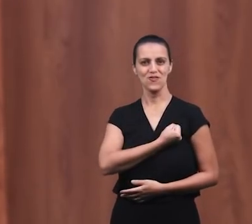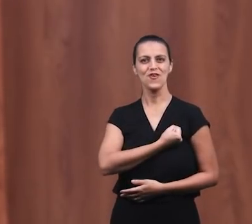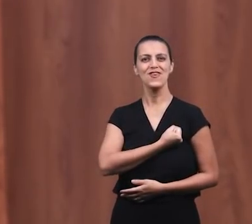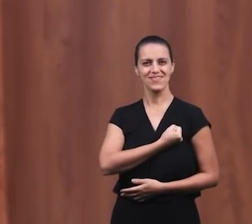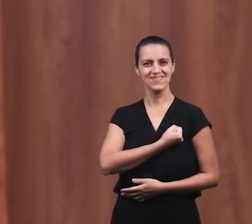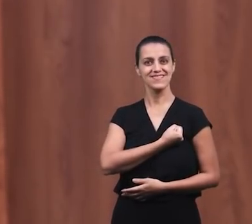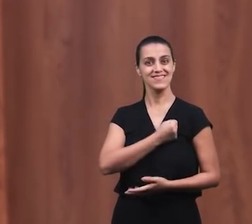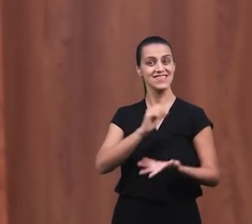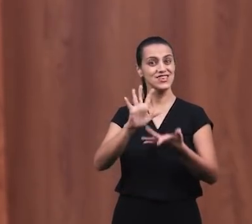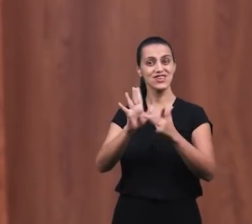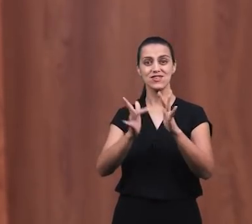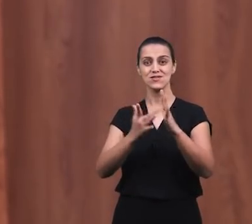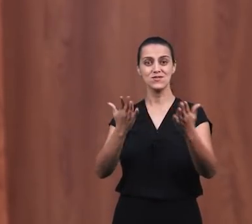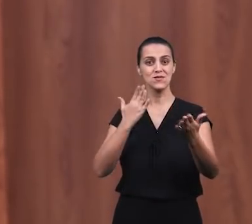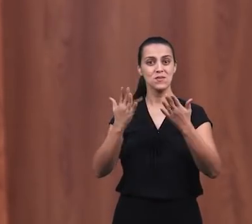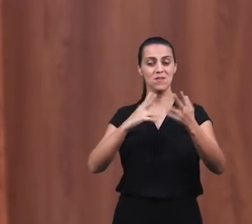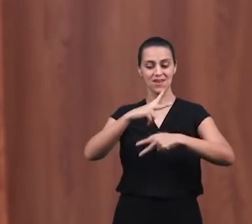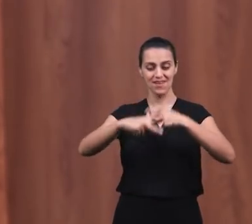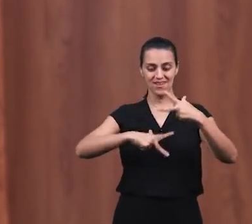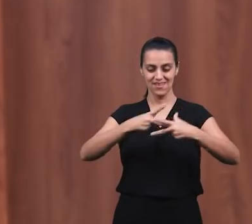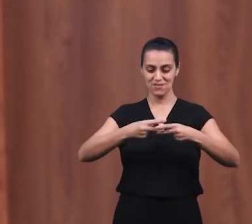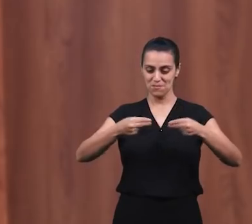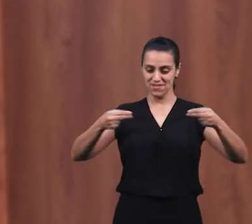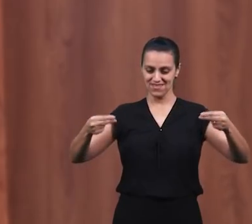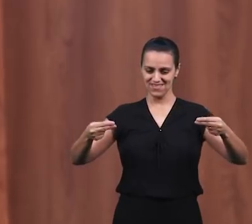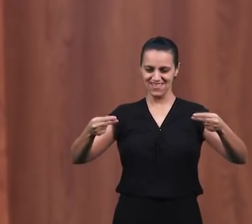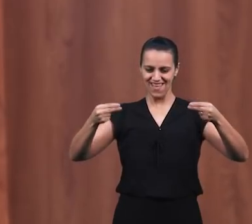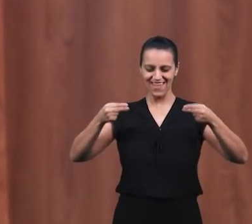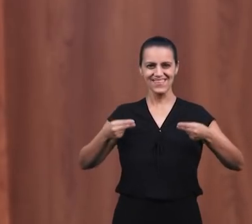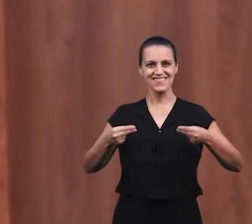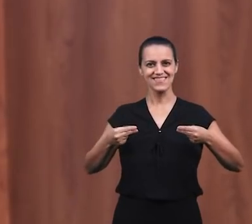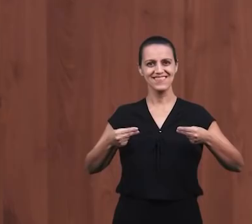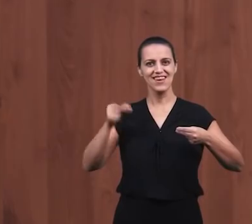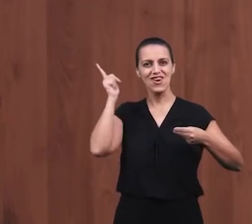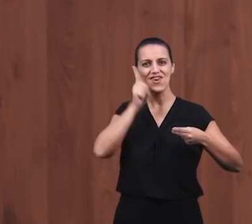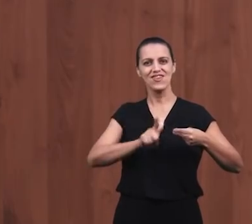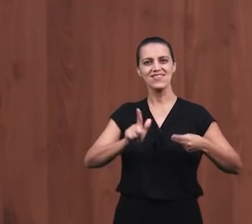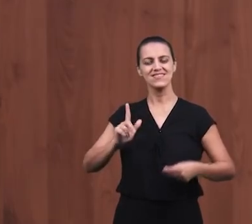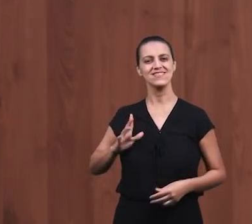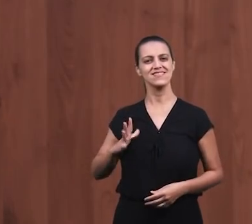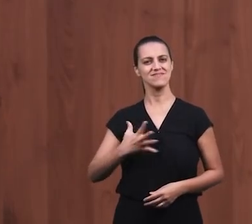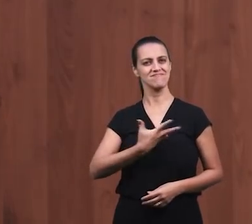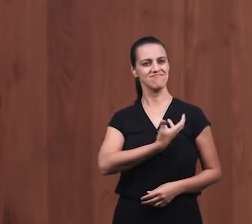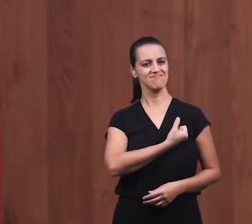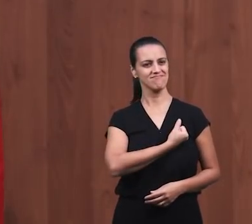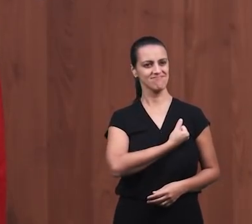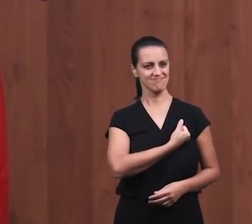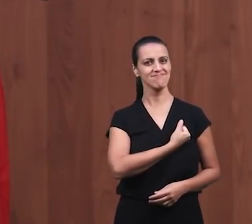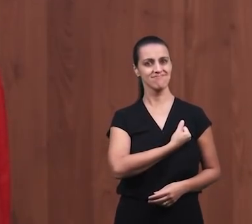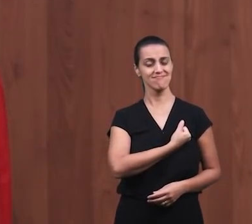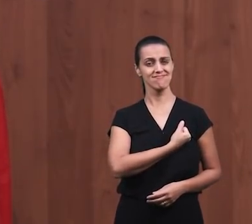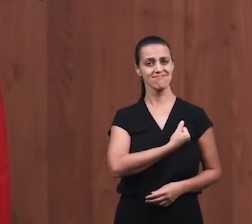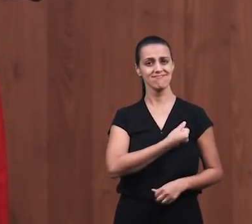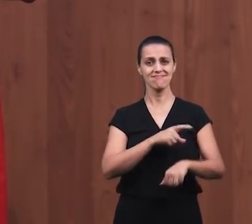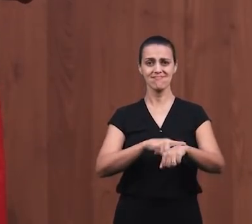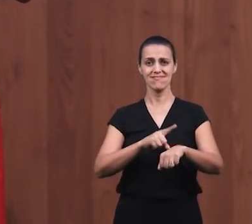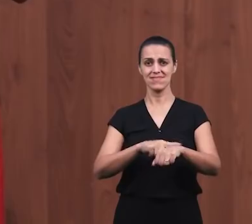que é Jesus nas nossas vidas nos dá direito à salvação. Quando Jesus